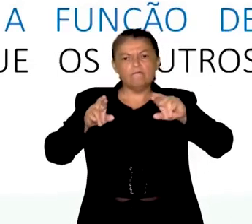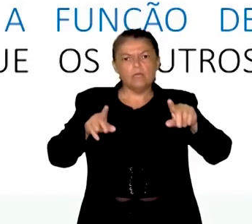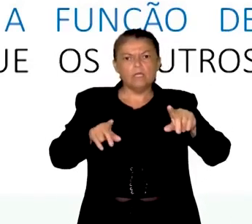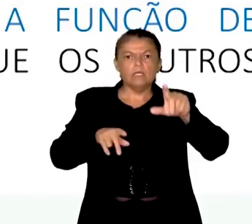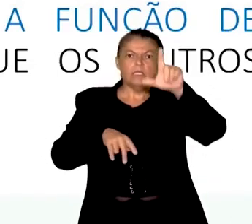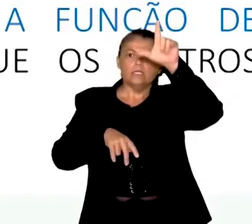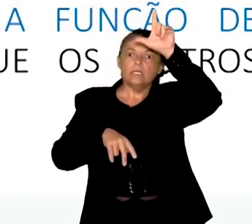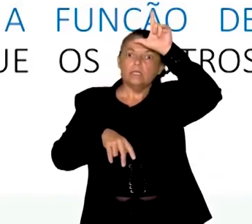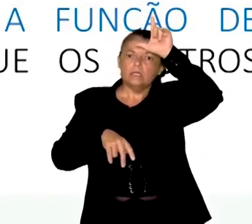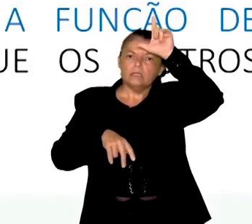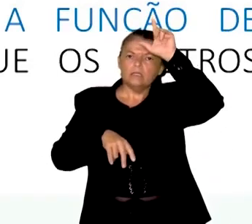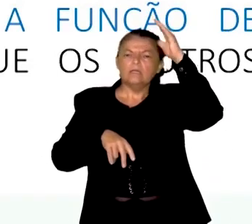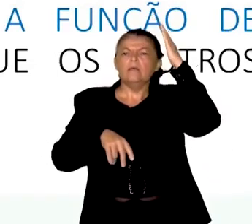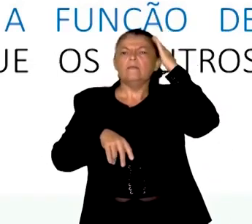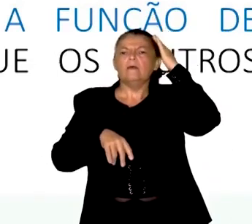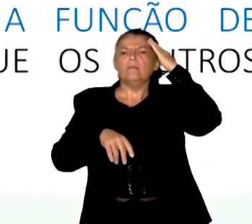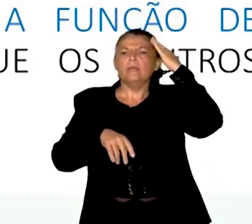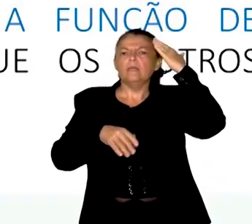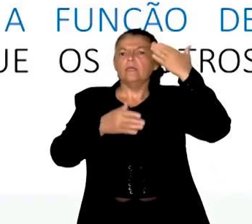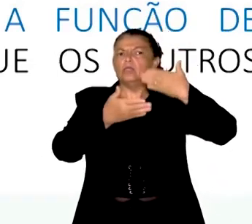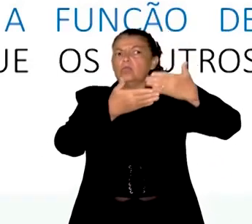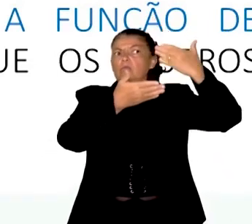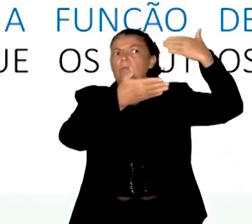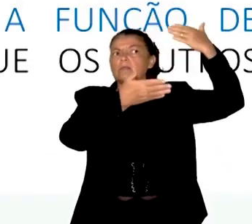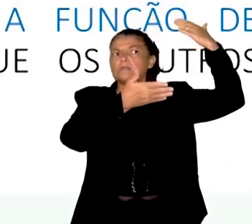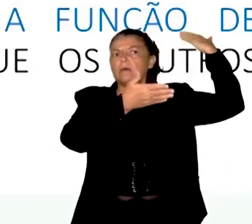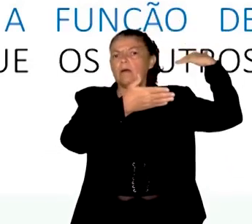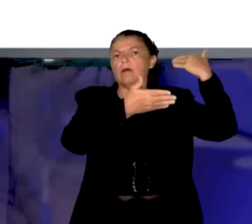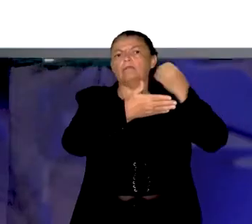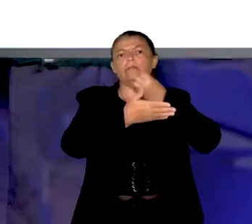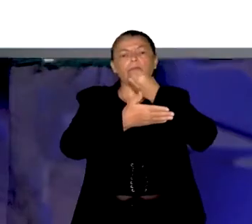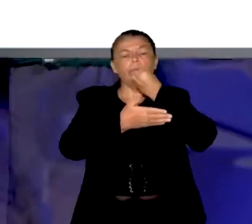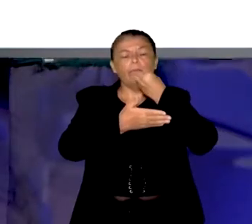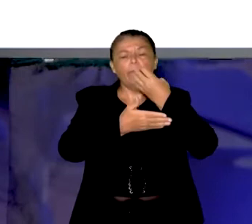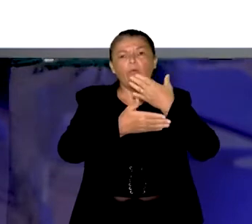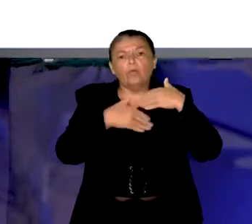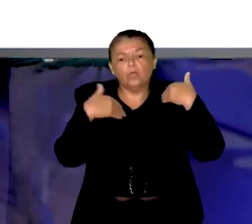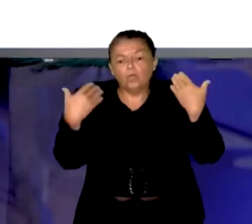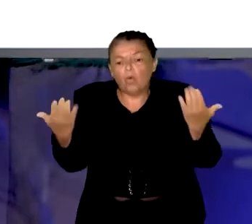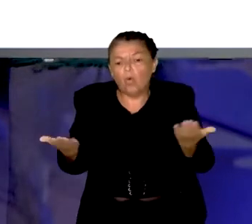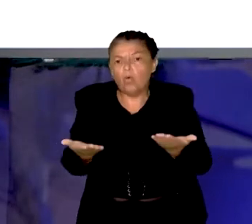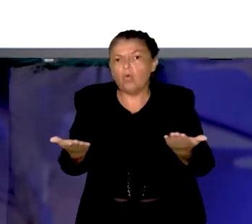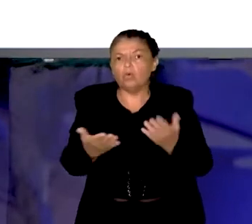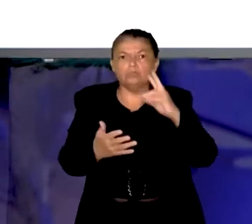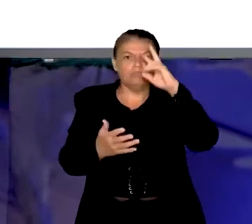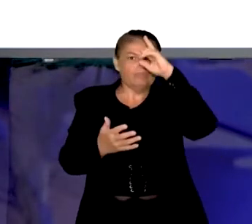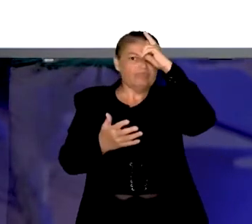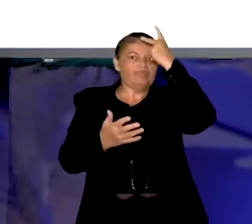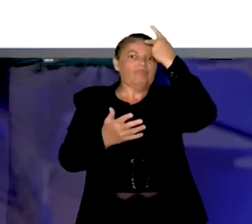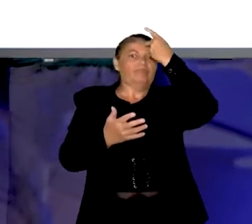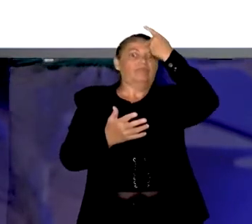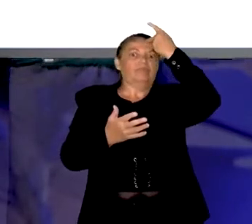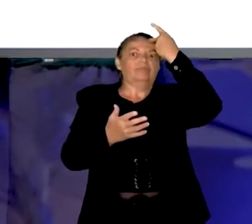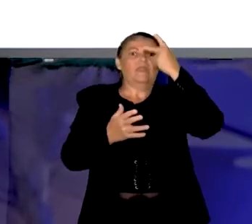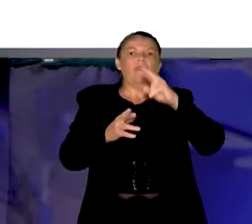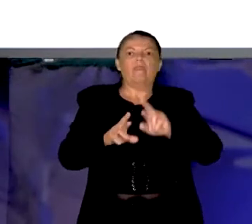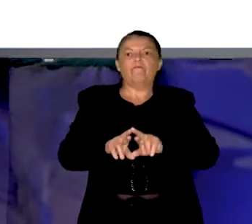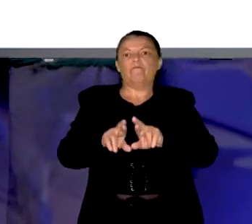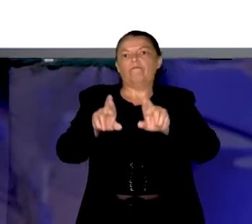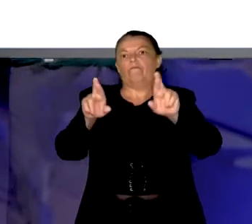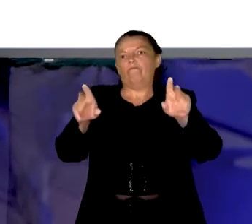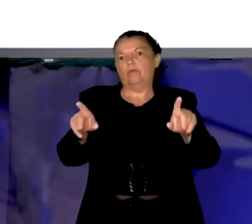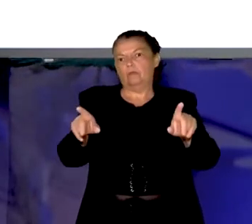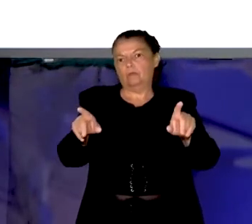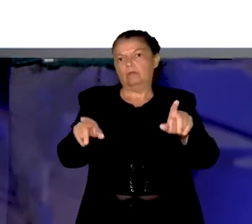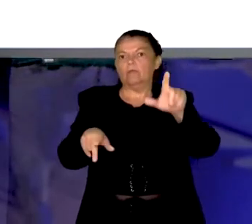no passado, que bom que nós estamos mudando a nossa compreensão e o nosso jeito de ver o líder ou